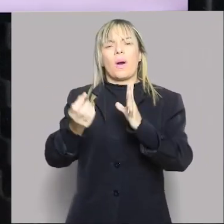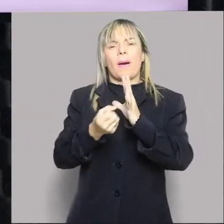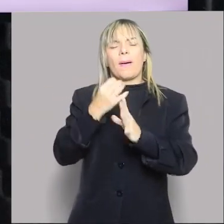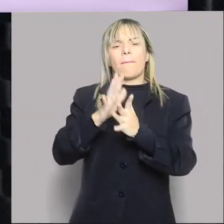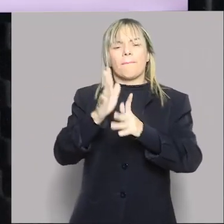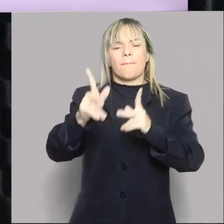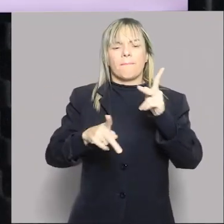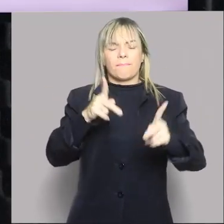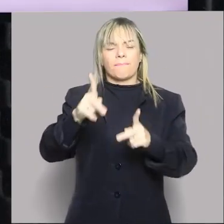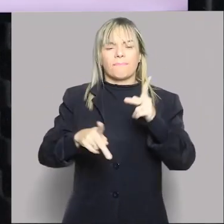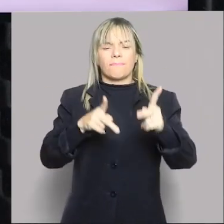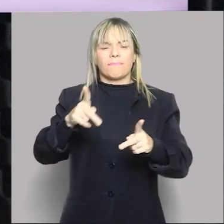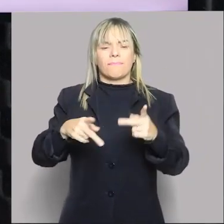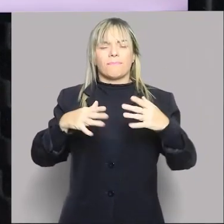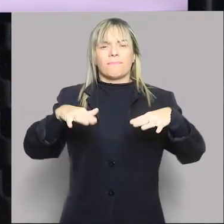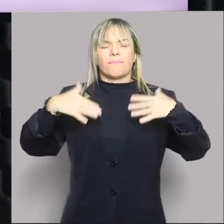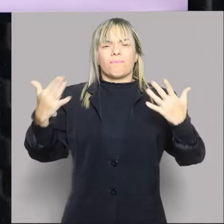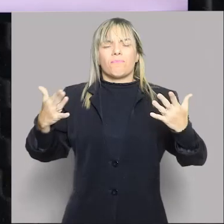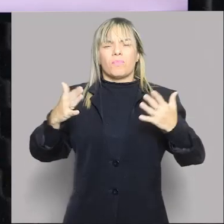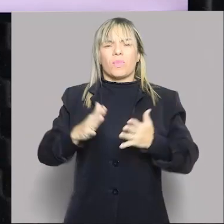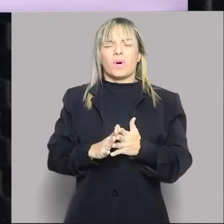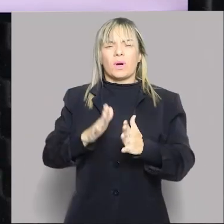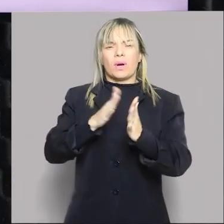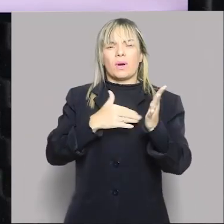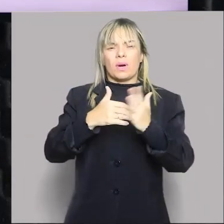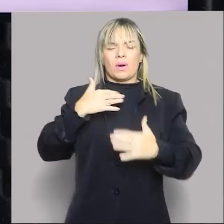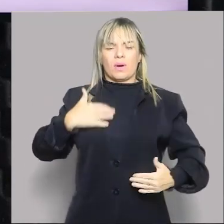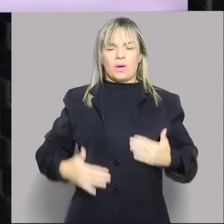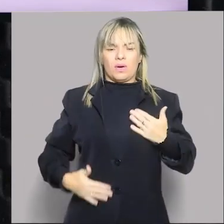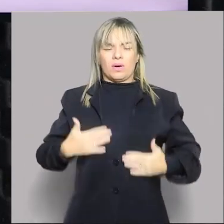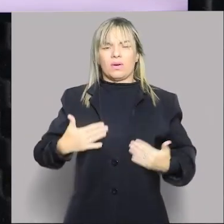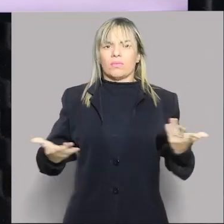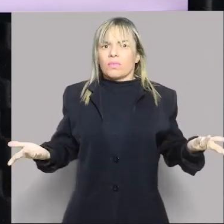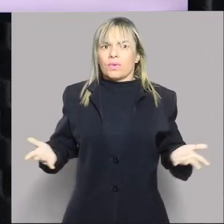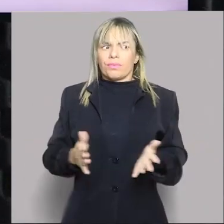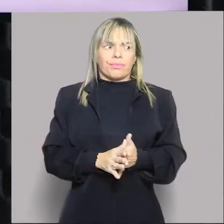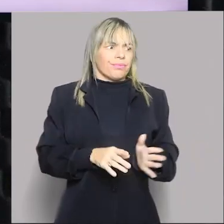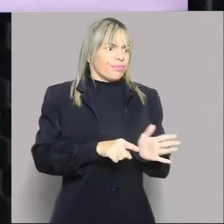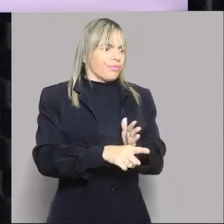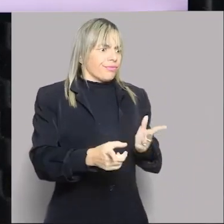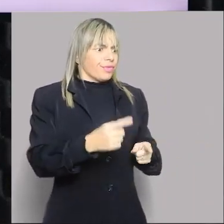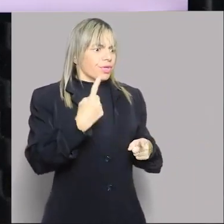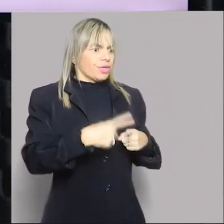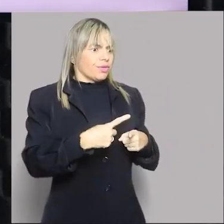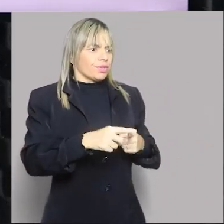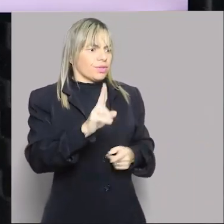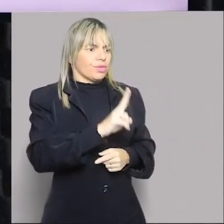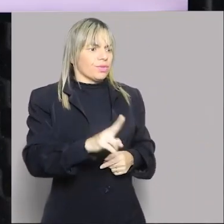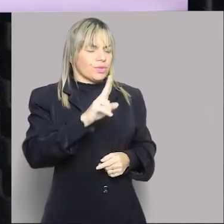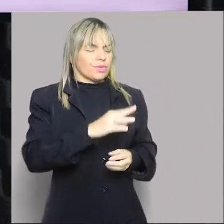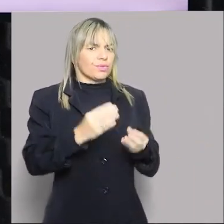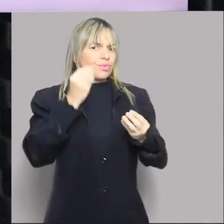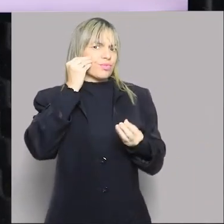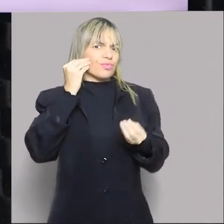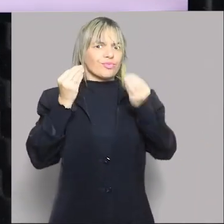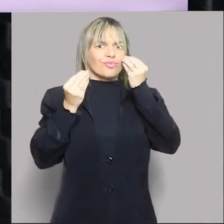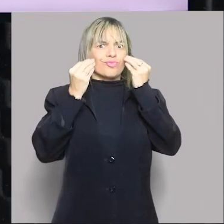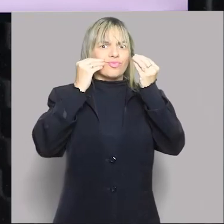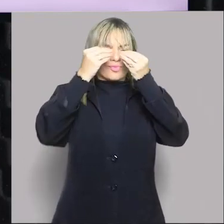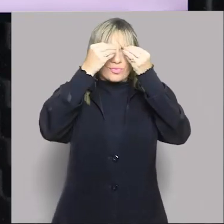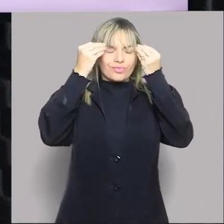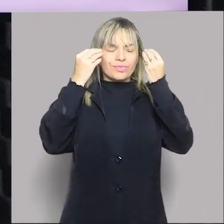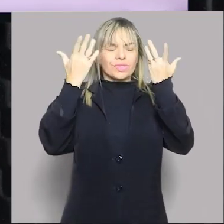indígenas, eles pintam os corpos? Por que você usa maquiagem? Porque é uma pintura, é um reboco, e assim por diante. É o